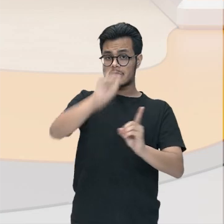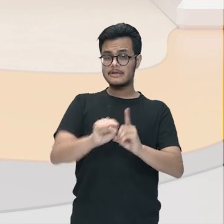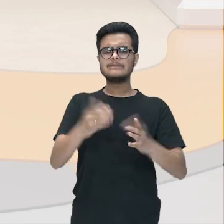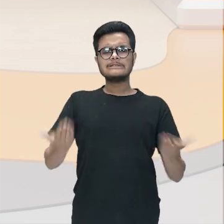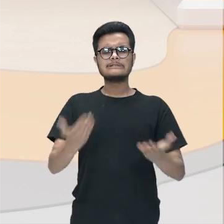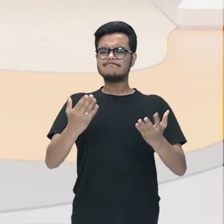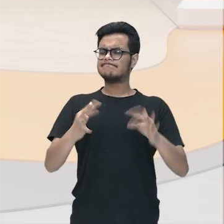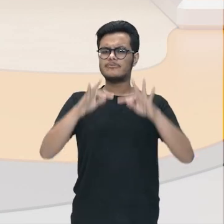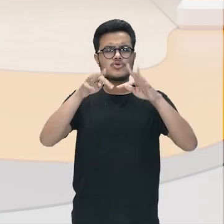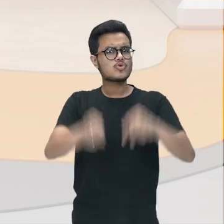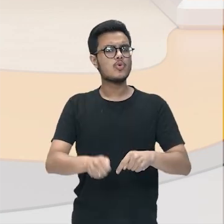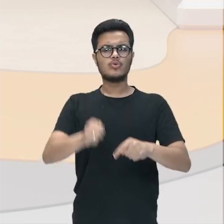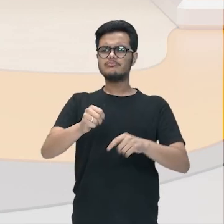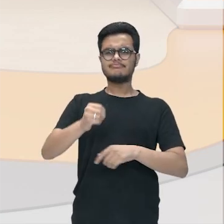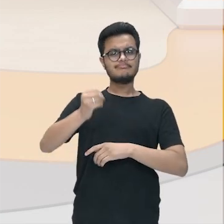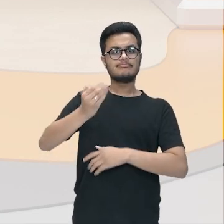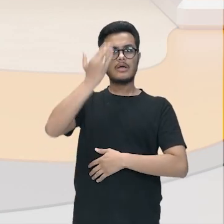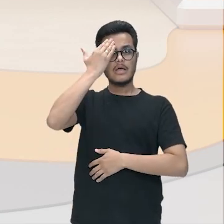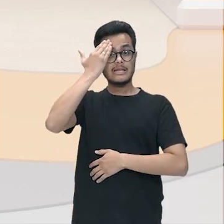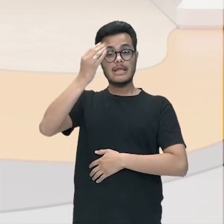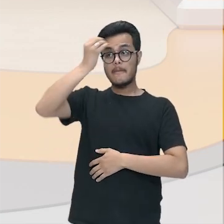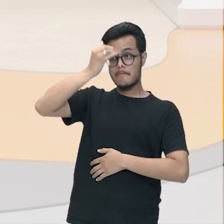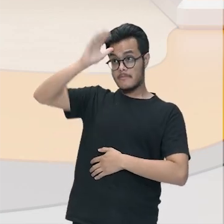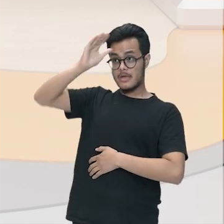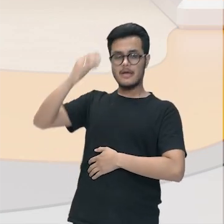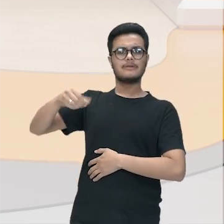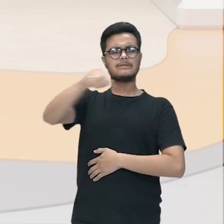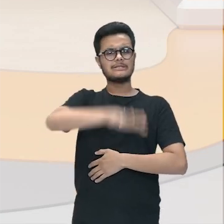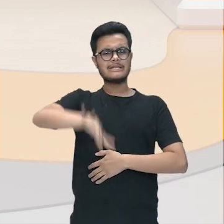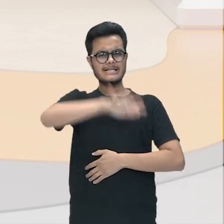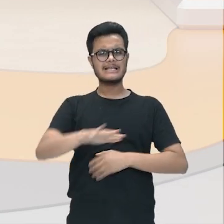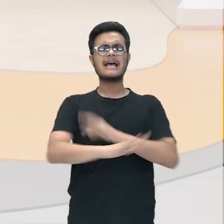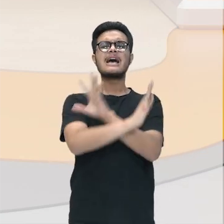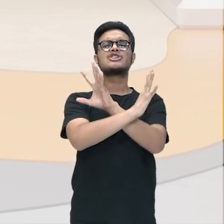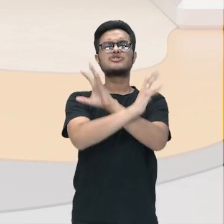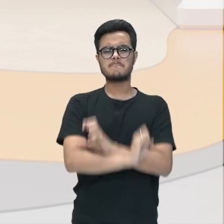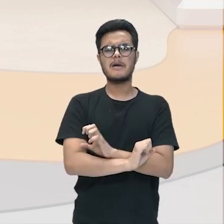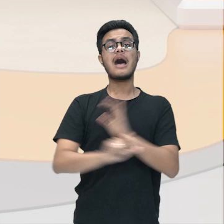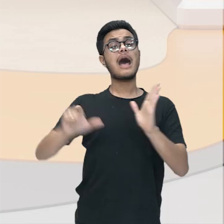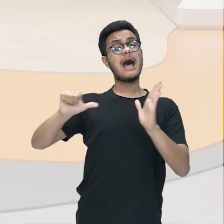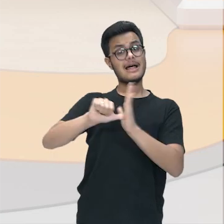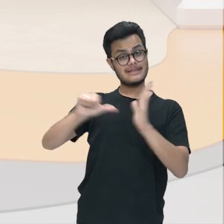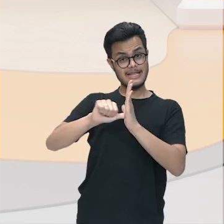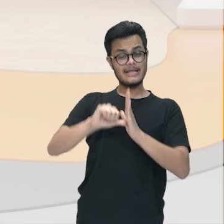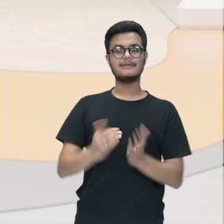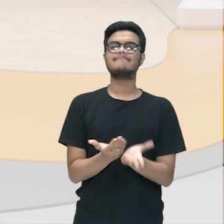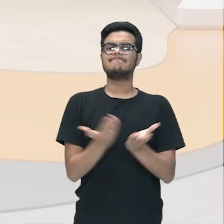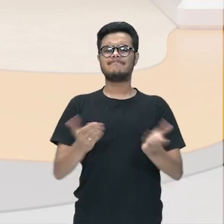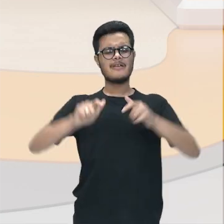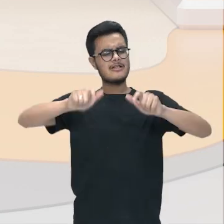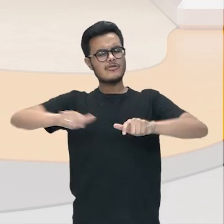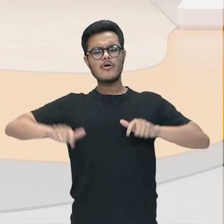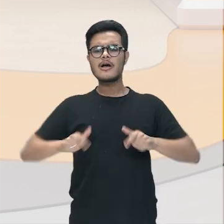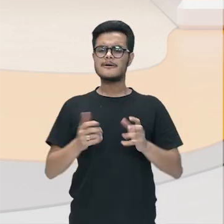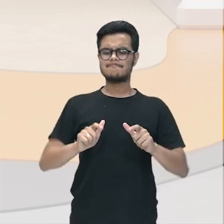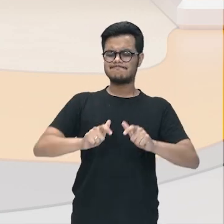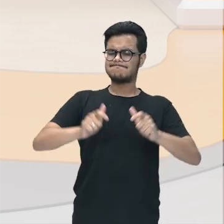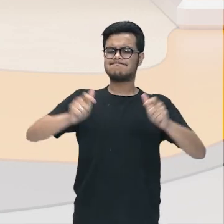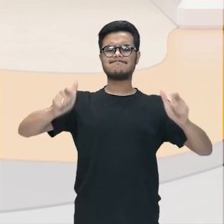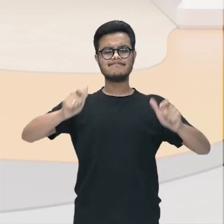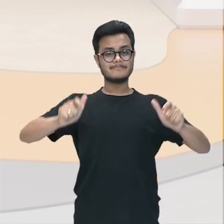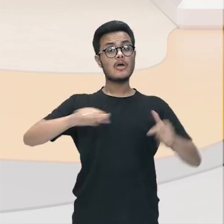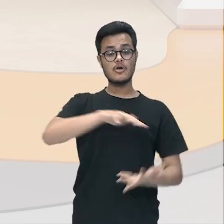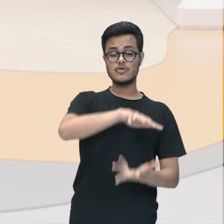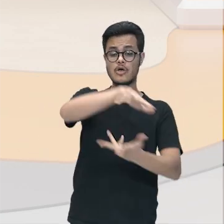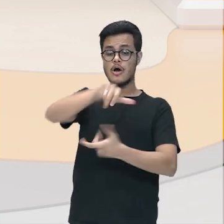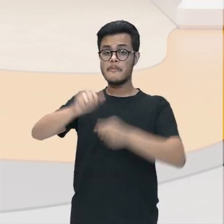antiguidade, sobre esse mundo, principalmente ligado, então, aí a Esparta, a Atenas, a grande civilização, então, aí do mundo grego,